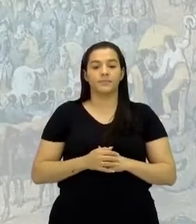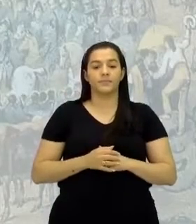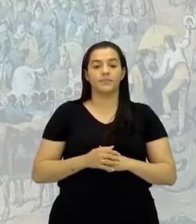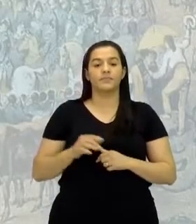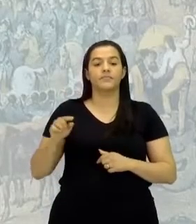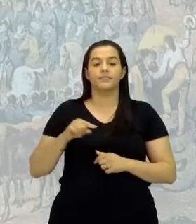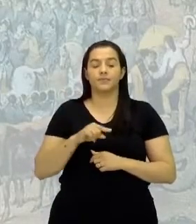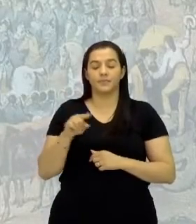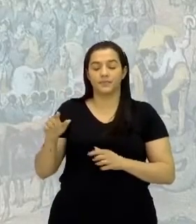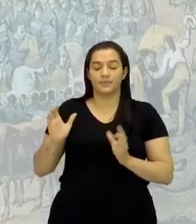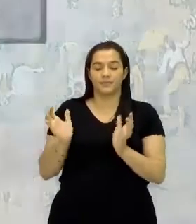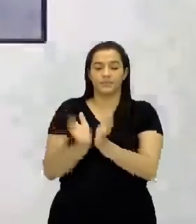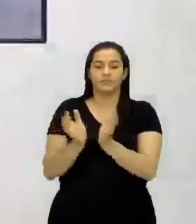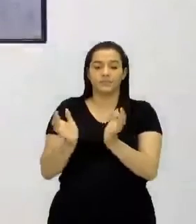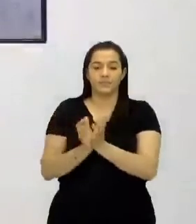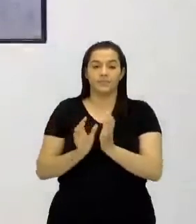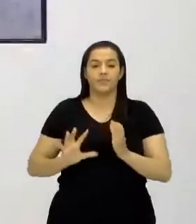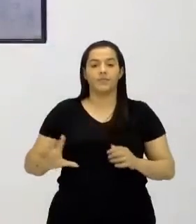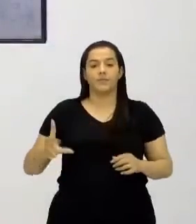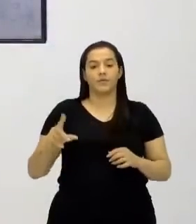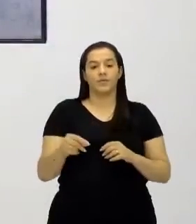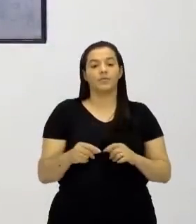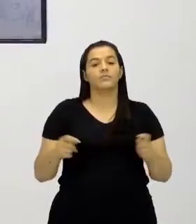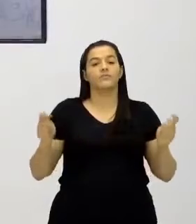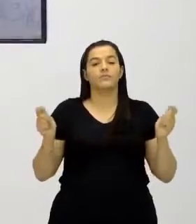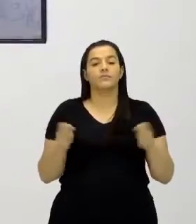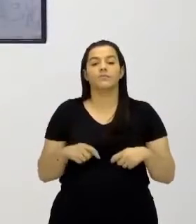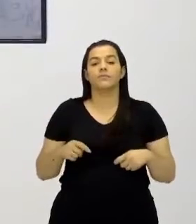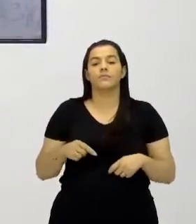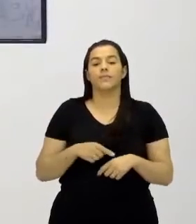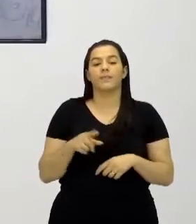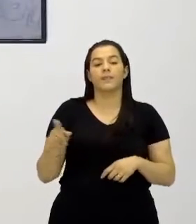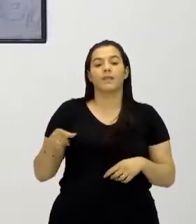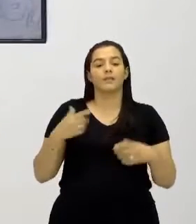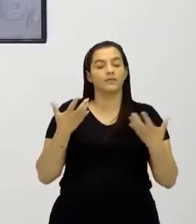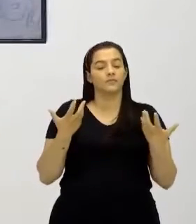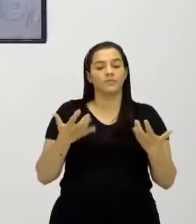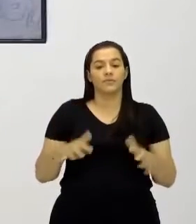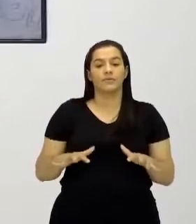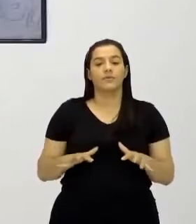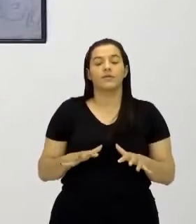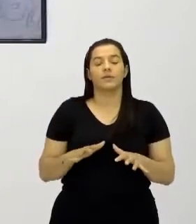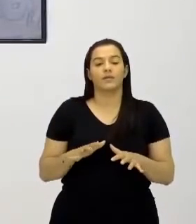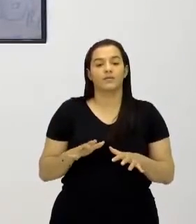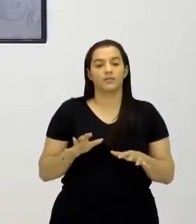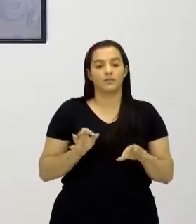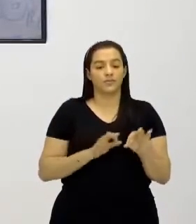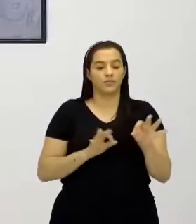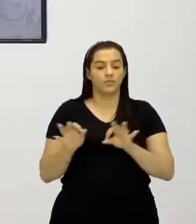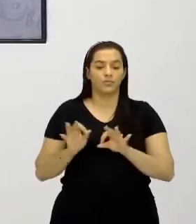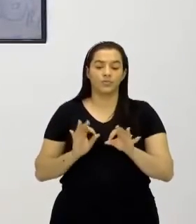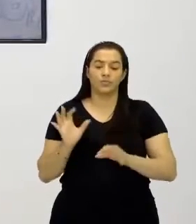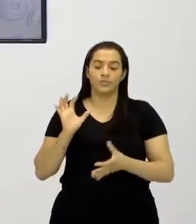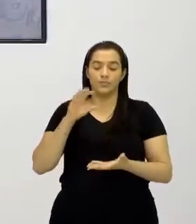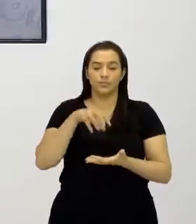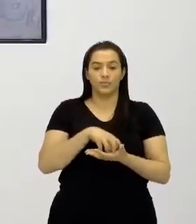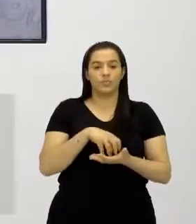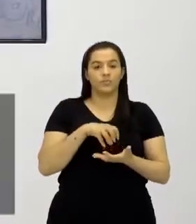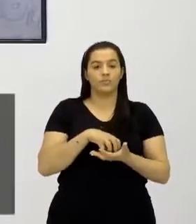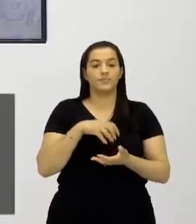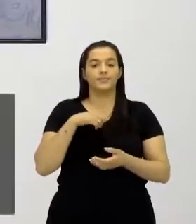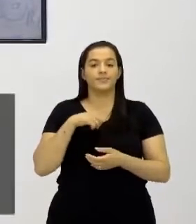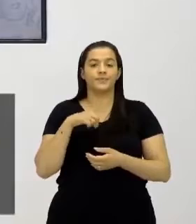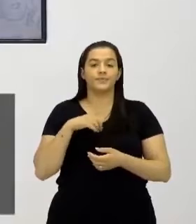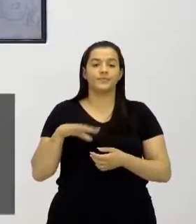Essas autoridades, esses grandes proprietários, na realidade, eles estão contra uma medida centralizadora,